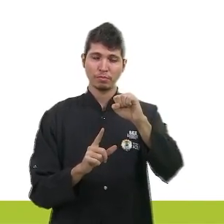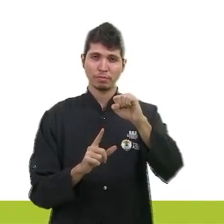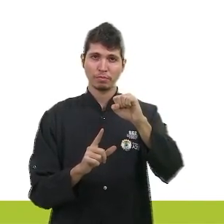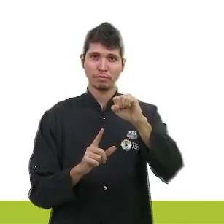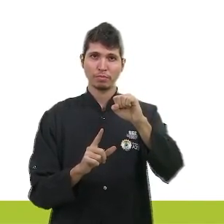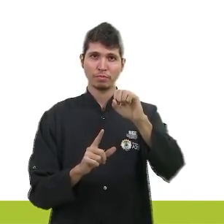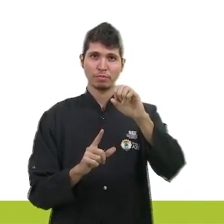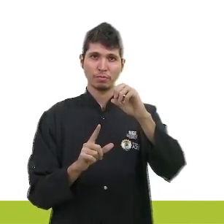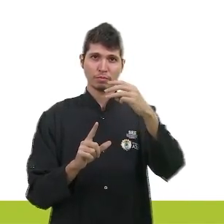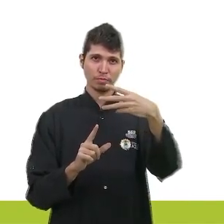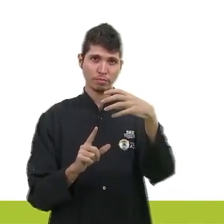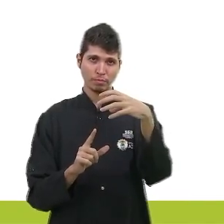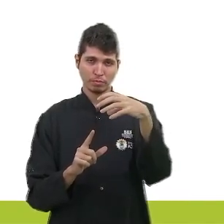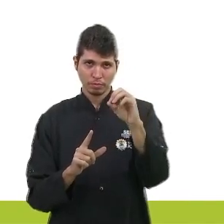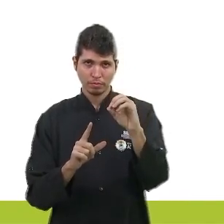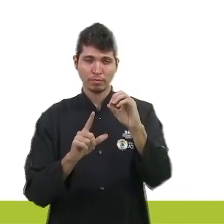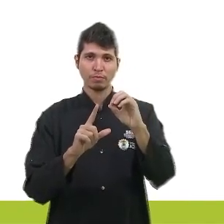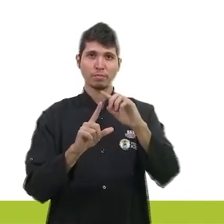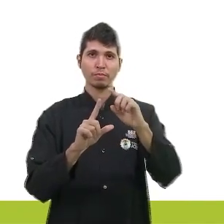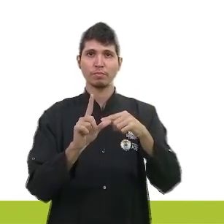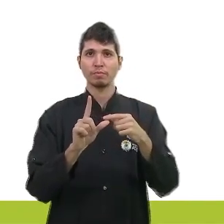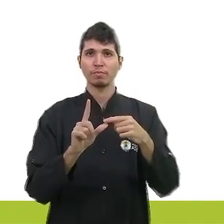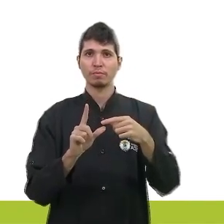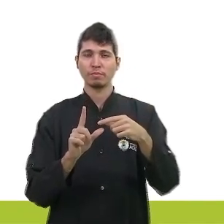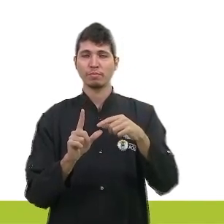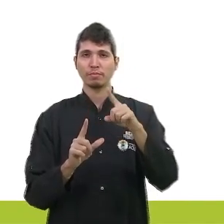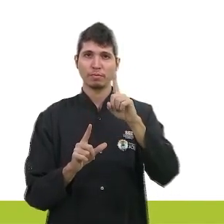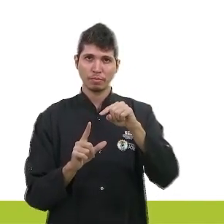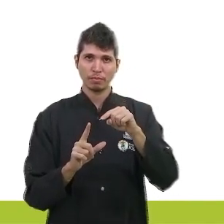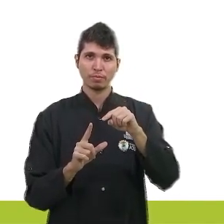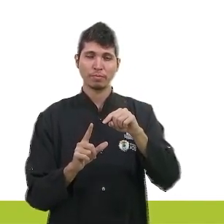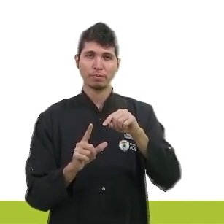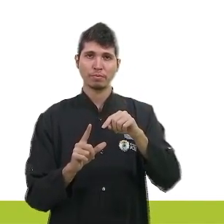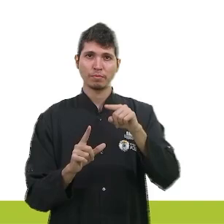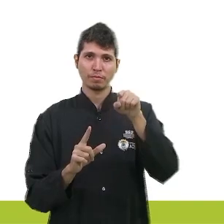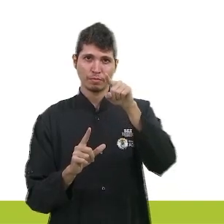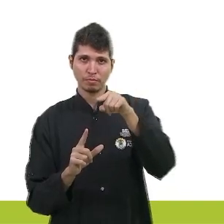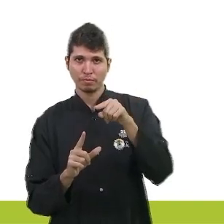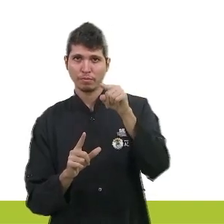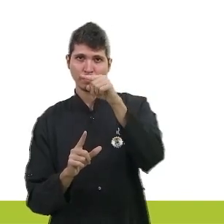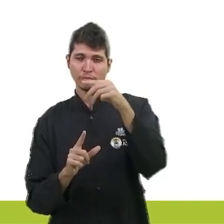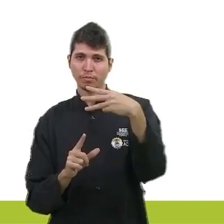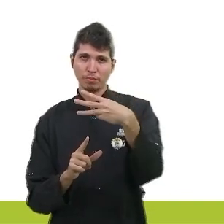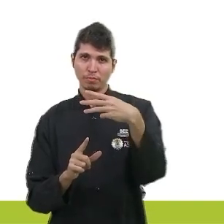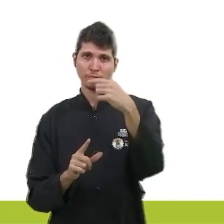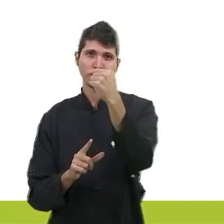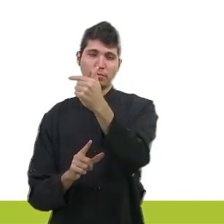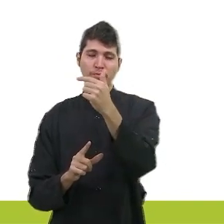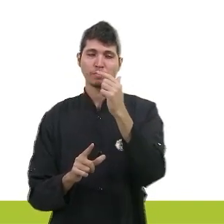de 3 sobre 2. E o cosseno de